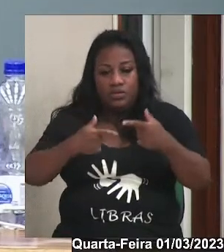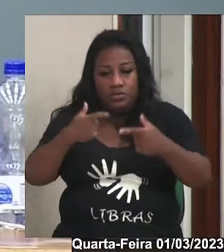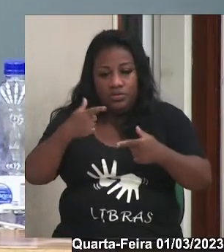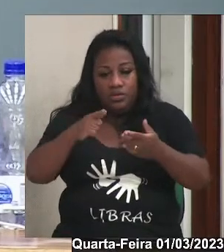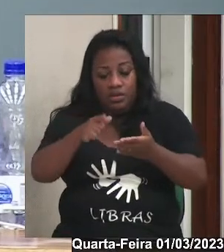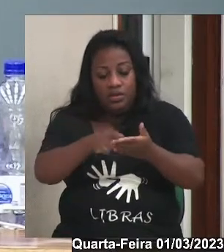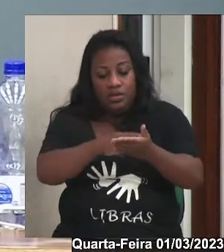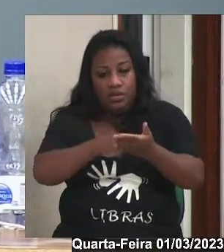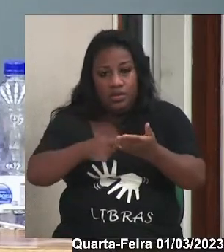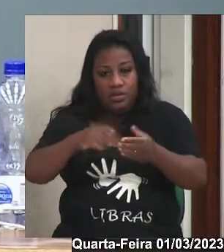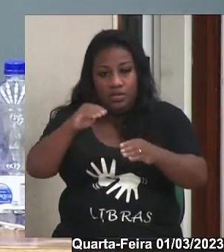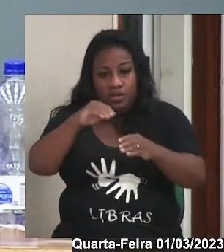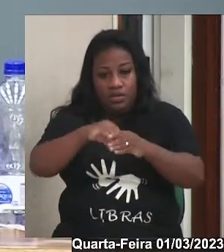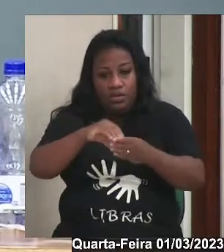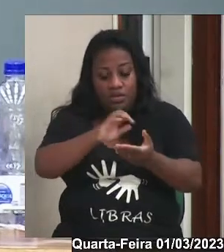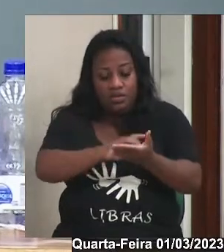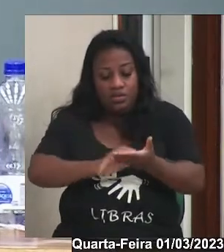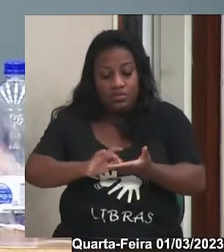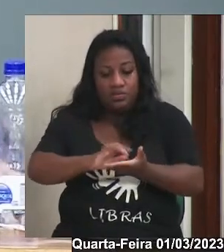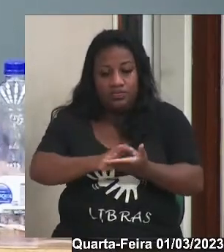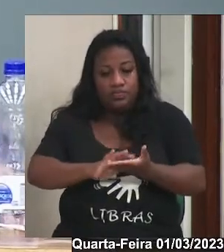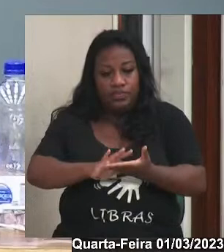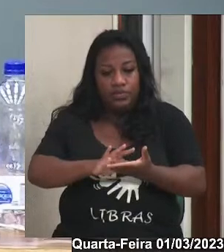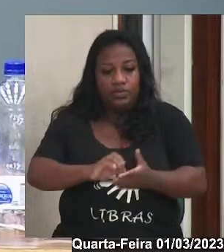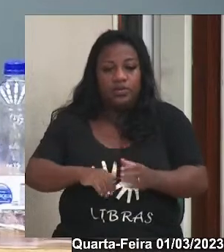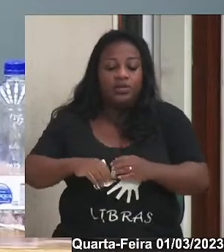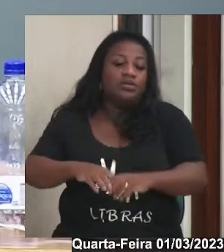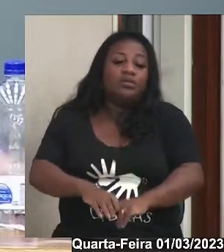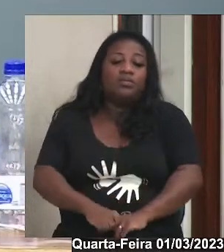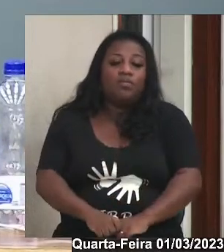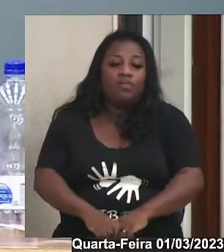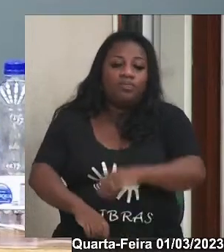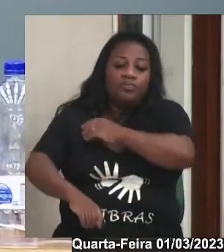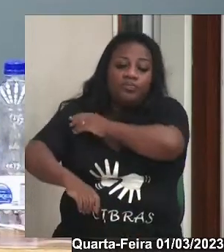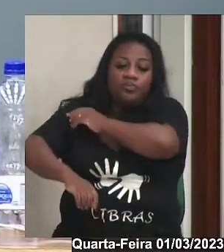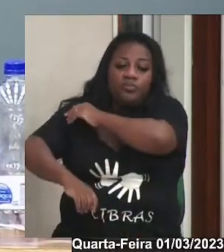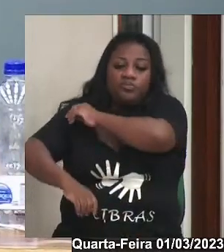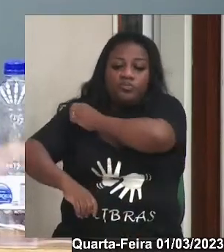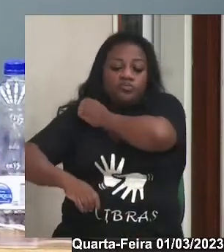Não havendo discussão, vai à votação. Os vereadores podem computar o voto de forma eletrônica.